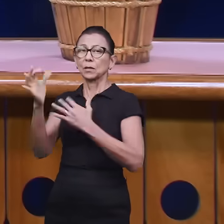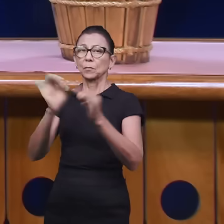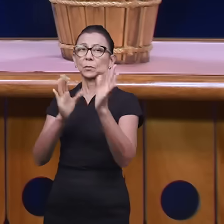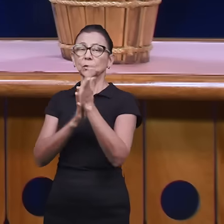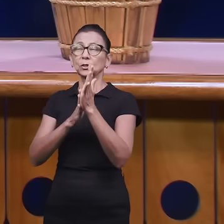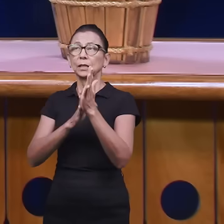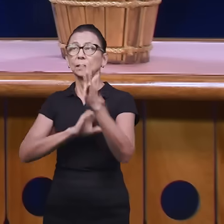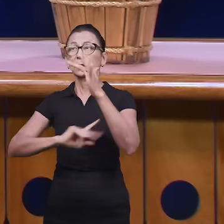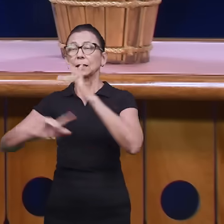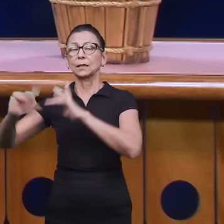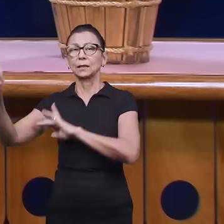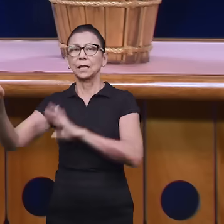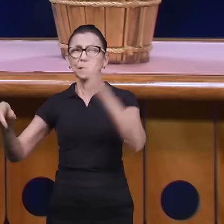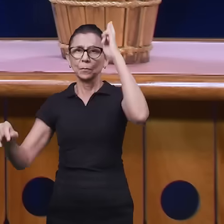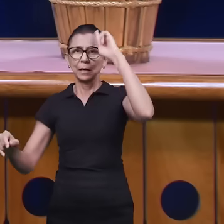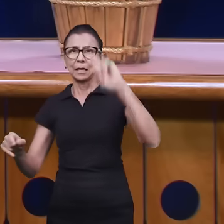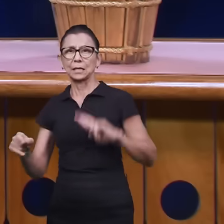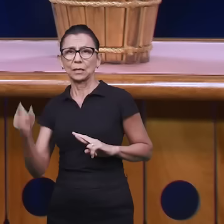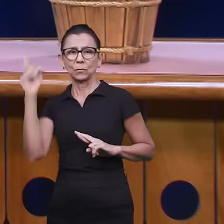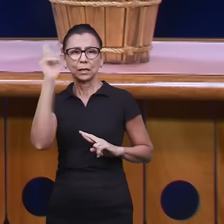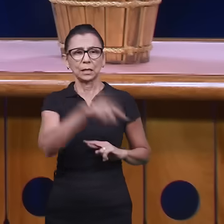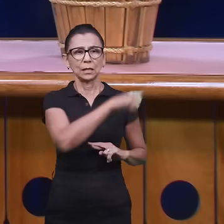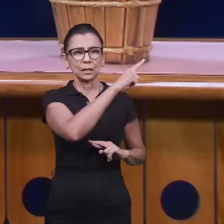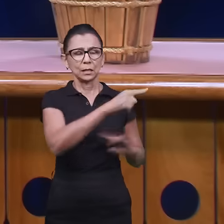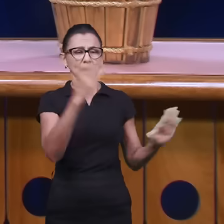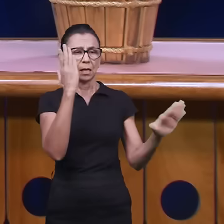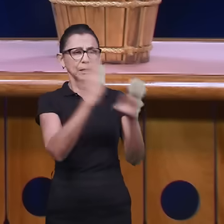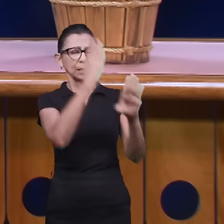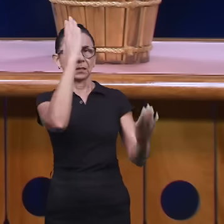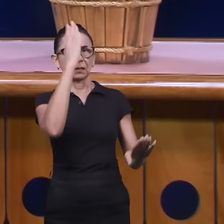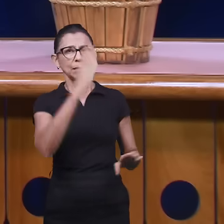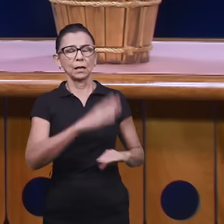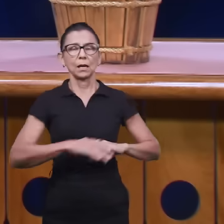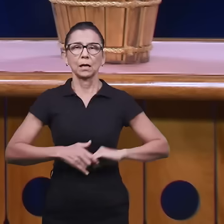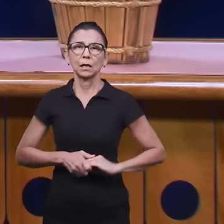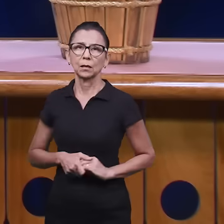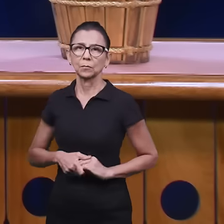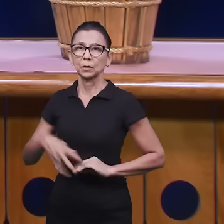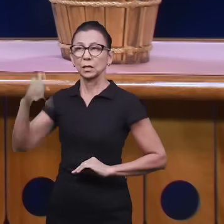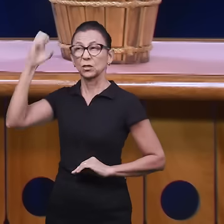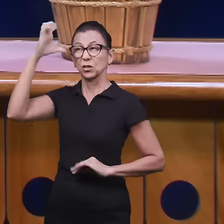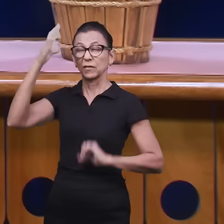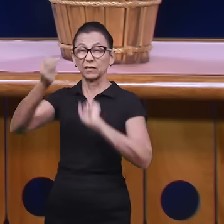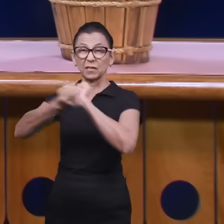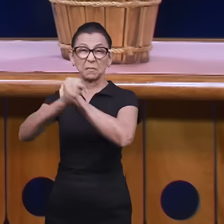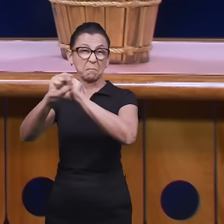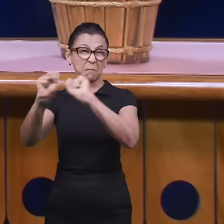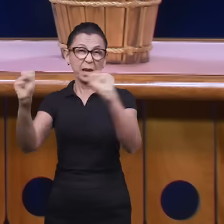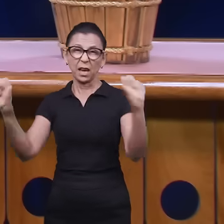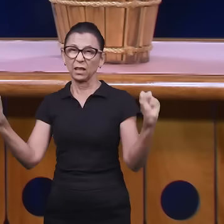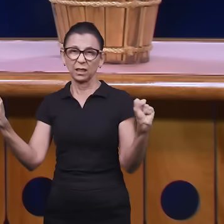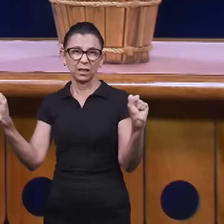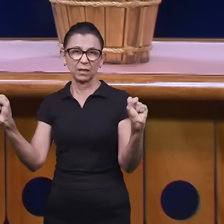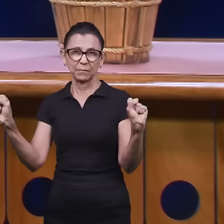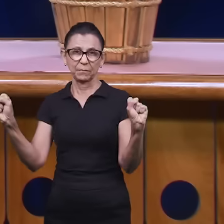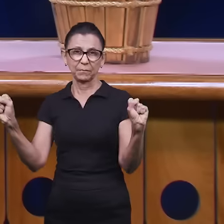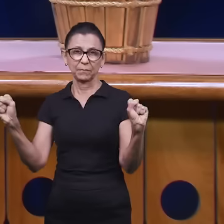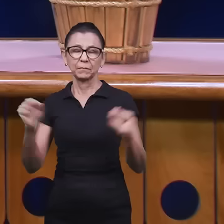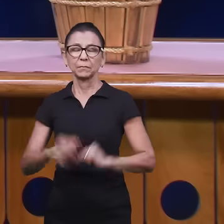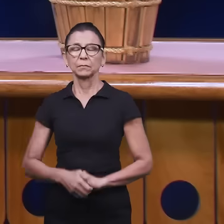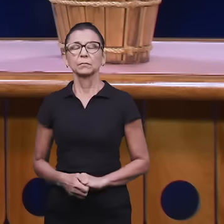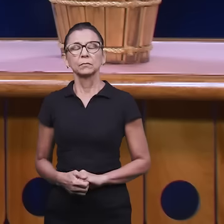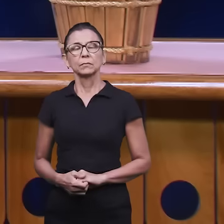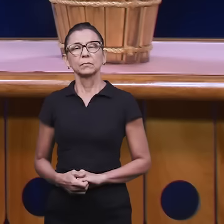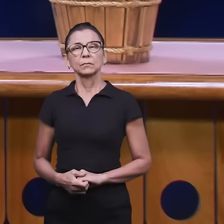eternidade, é do projeto de Deus para destruir a razão, porque a revelação é que dá a libertação, a revelação do Senhor é que opera